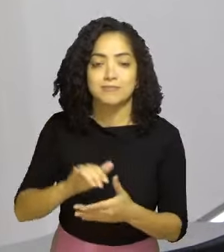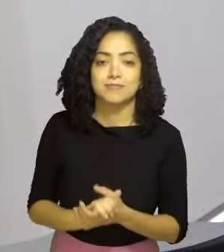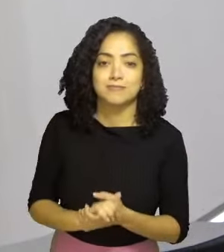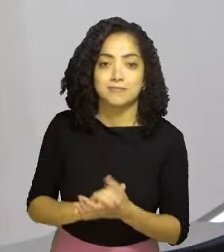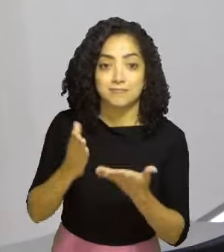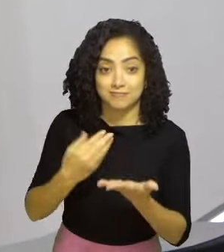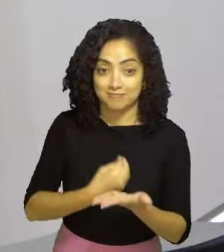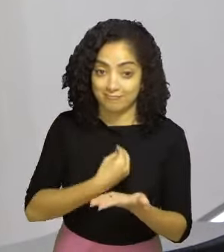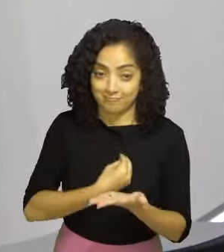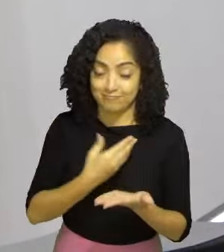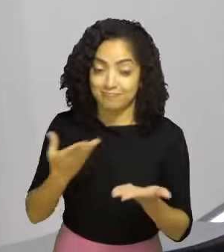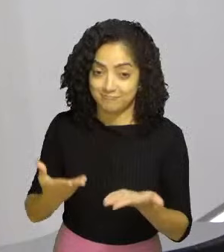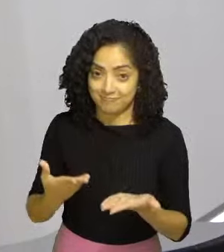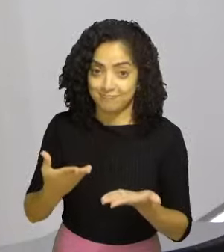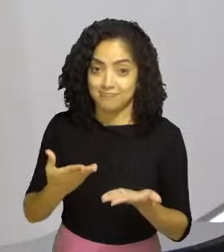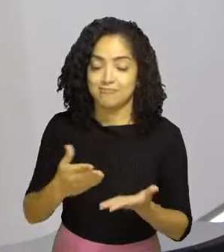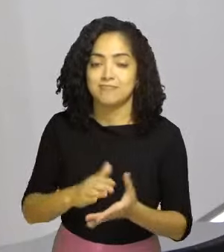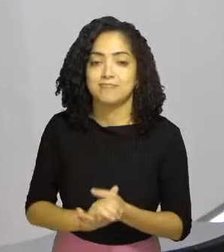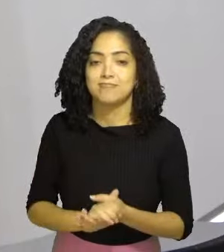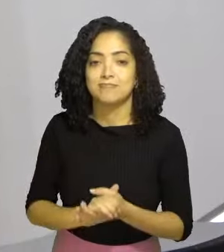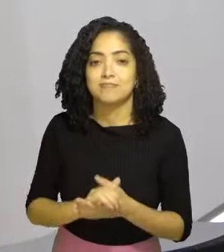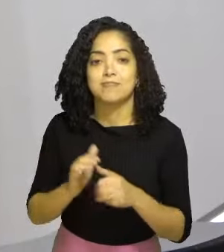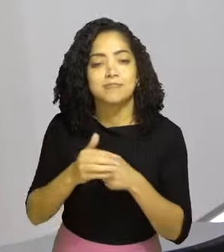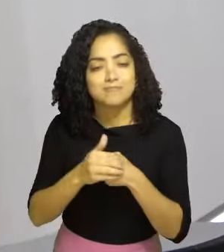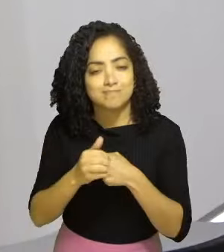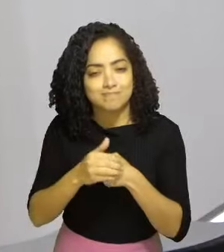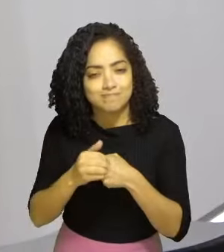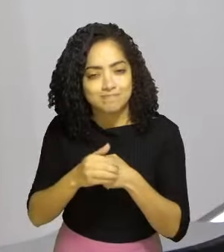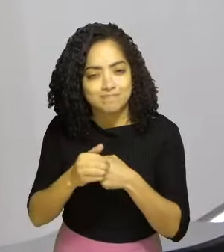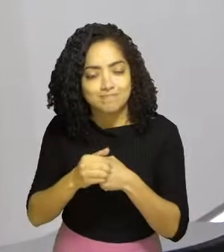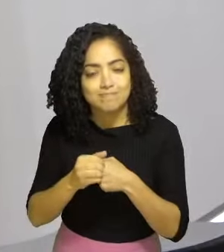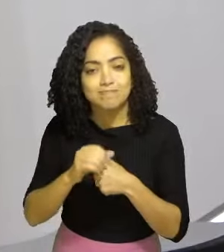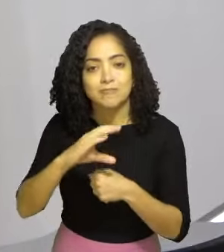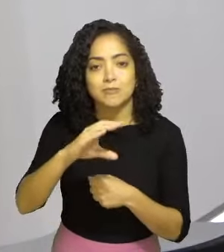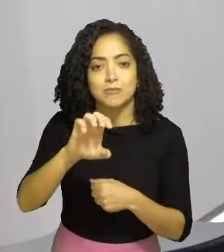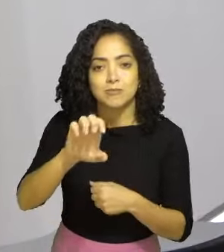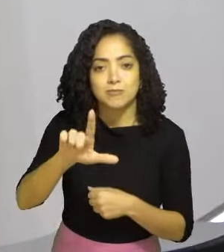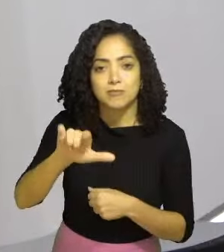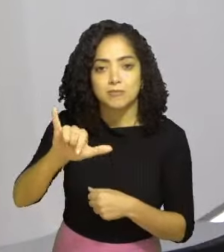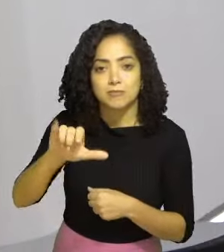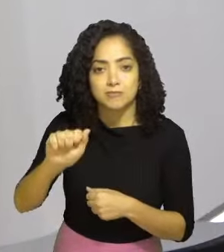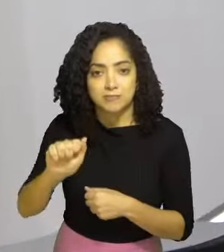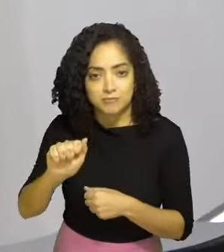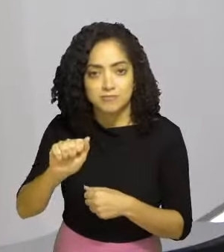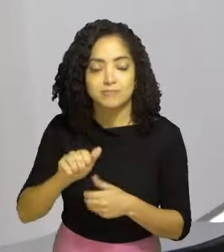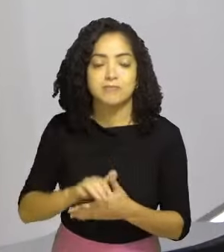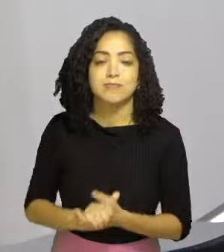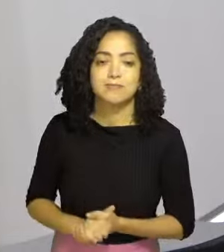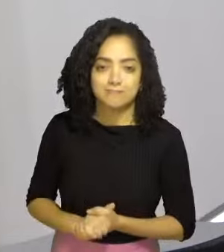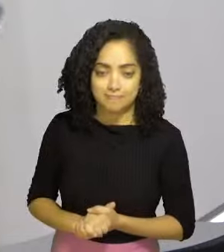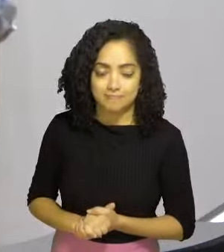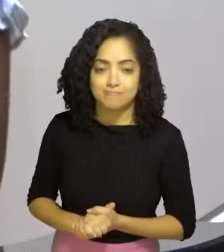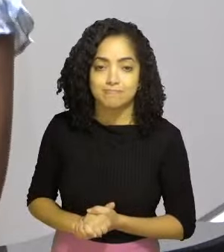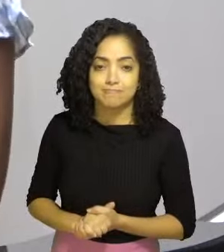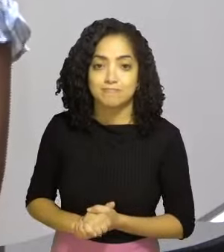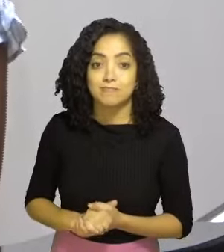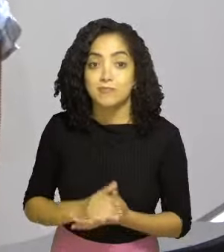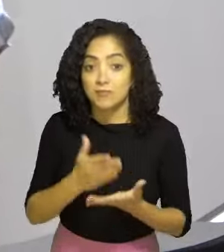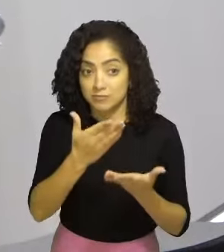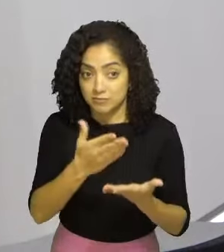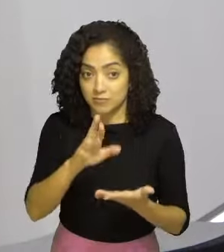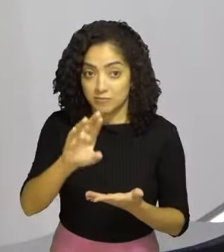lá, a minha querida e sempre orientadora Célia Vendramini, da Universidade Federal de Santa Catarina. A gente tem a